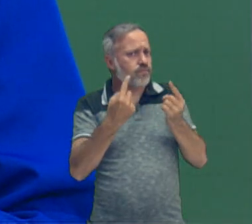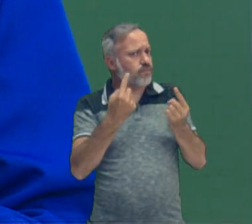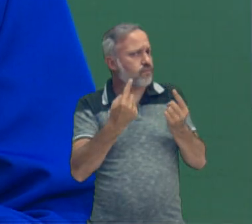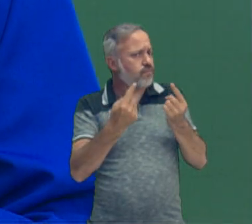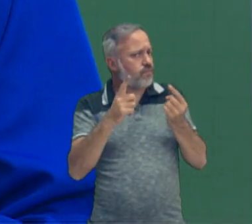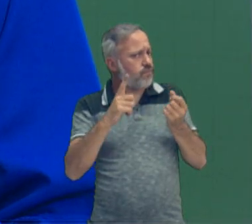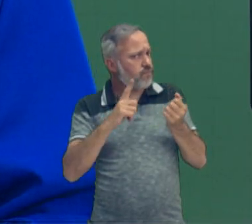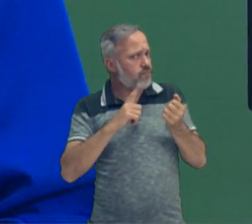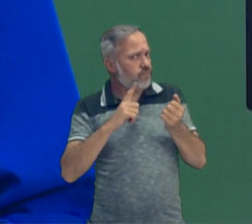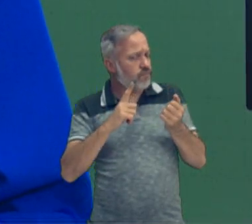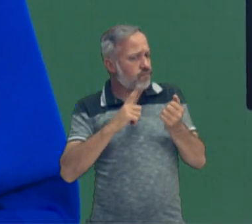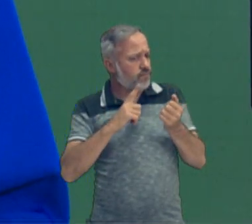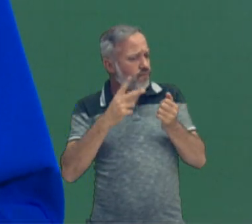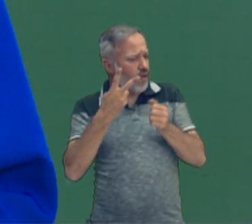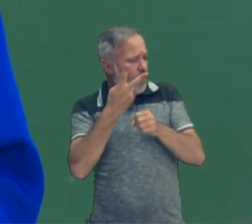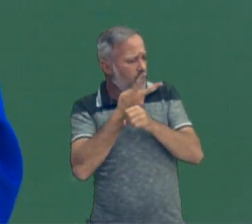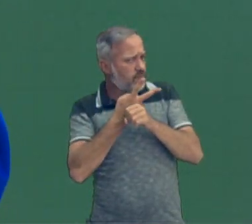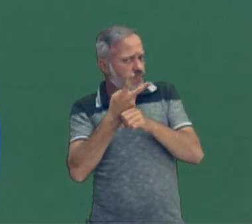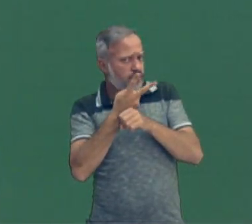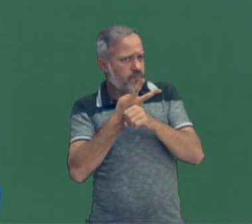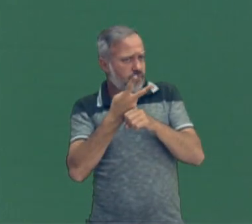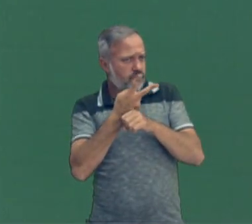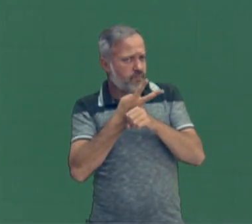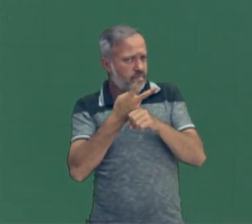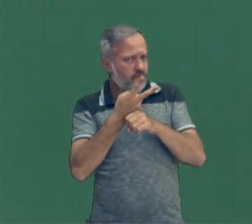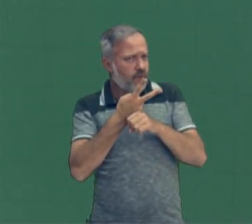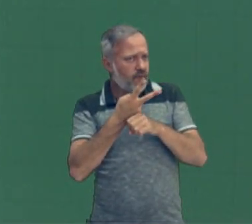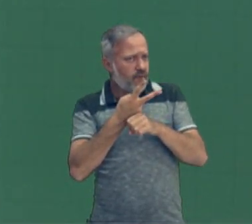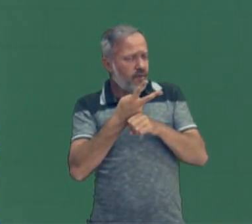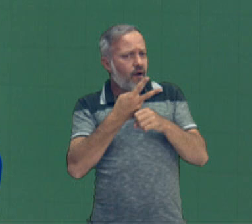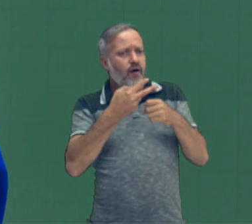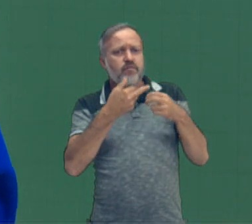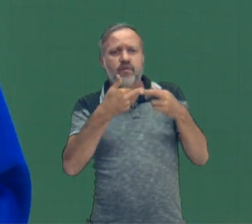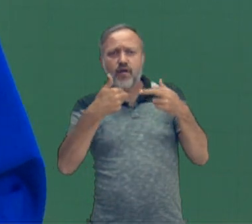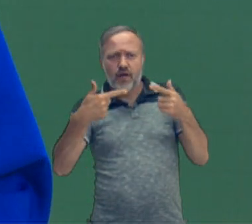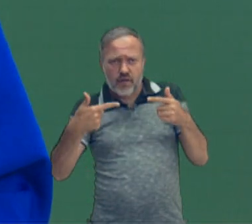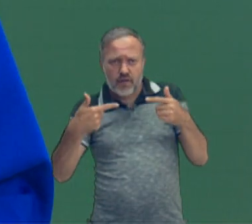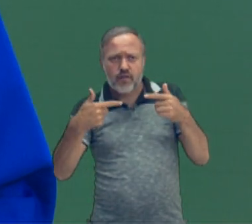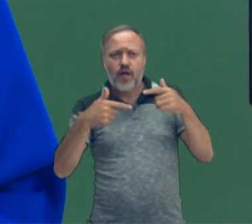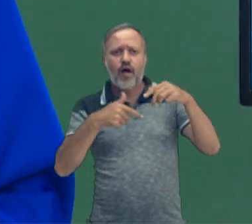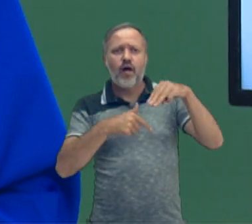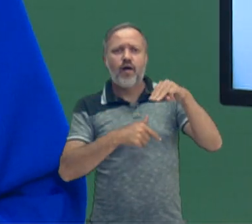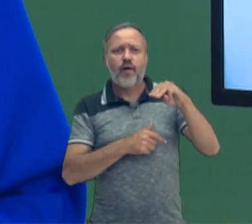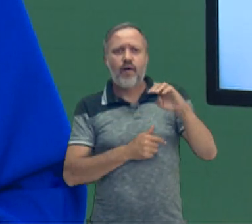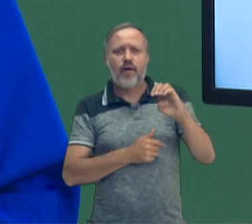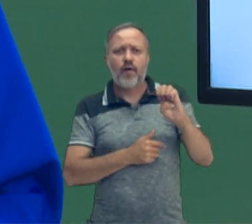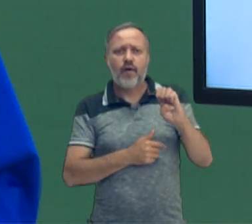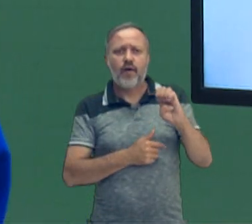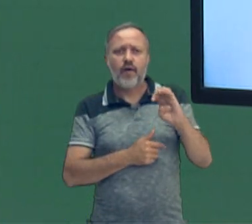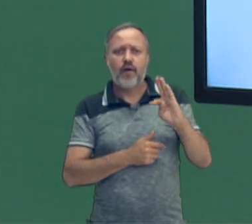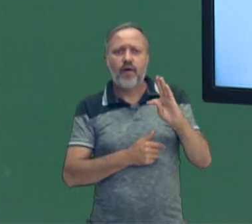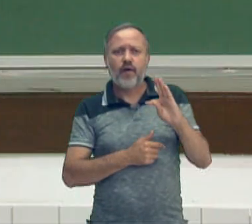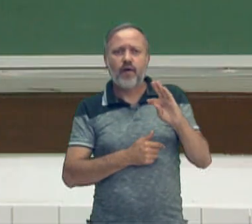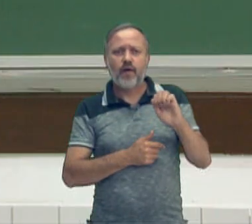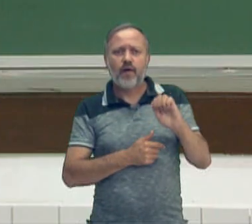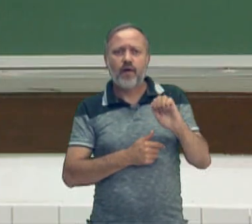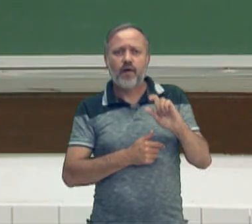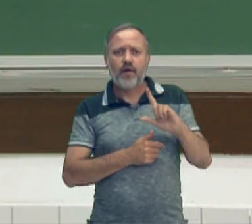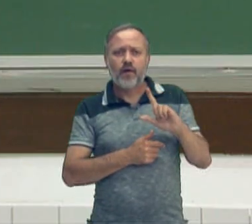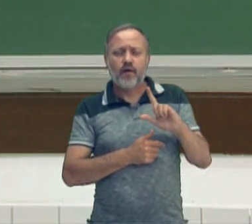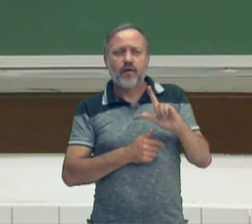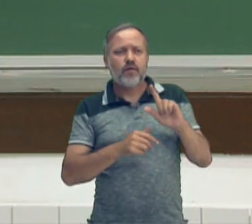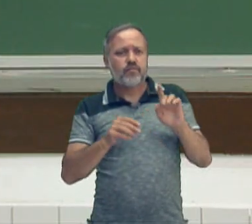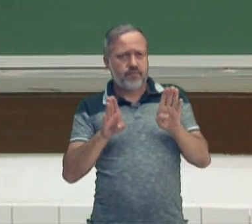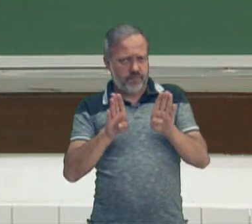partir delas, iam em busca do metalismo, né? Dos metais preciosos, é aquele momento, né, do metalismo, iam em busca